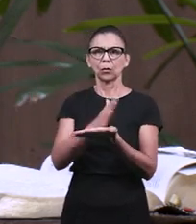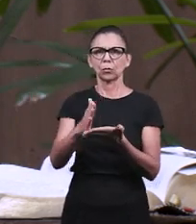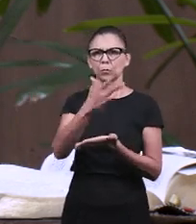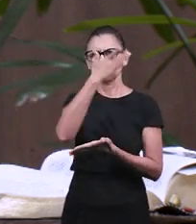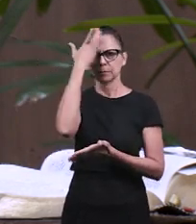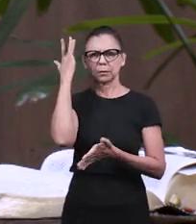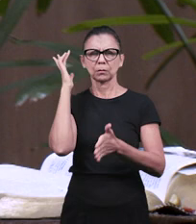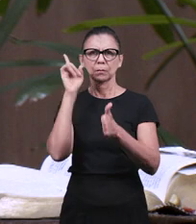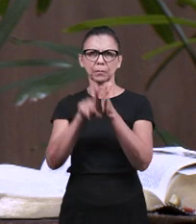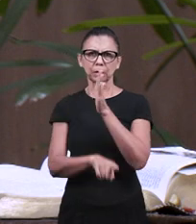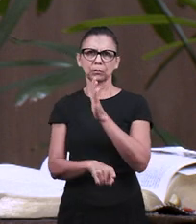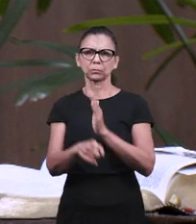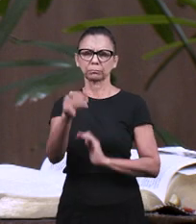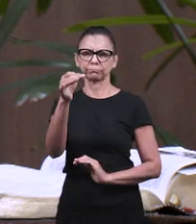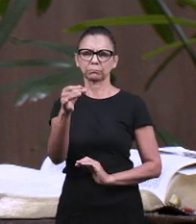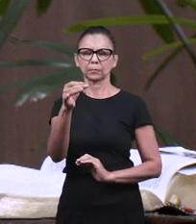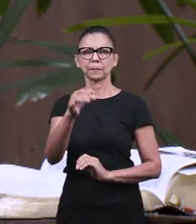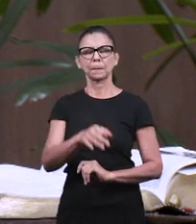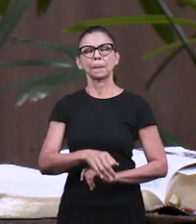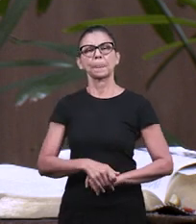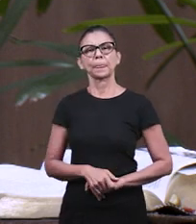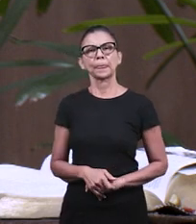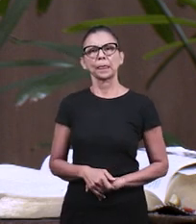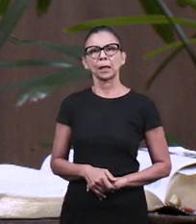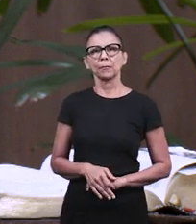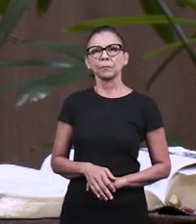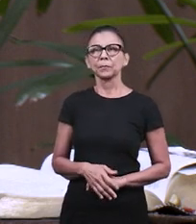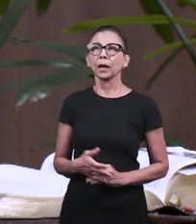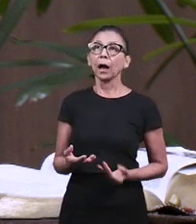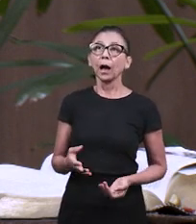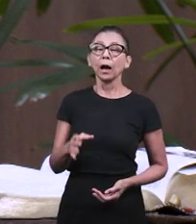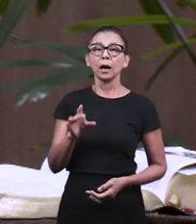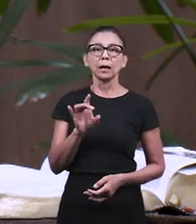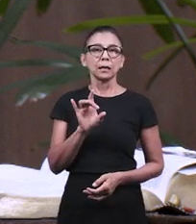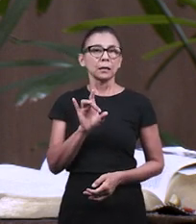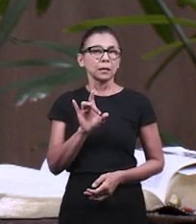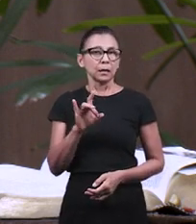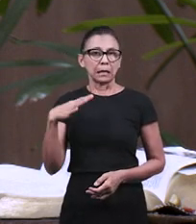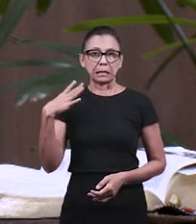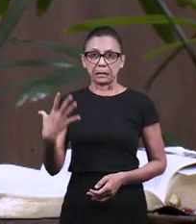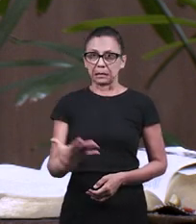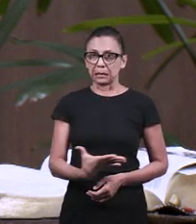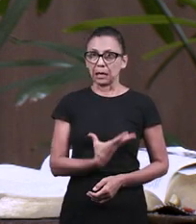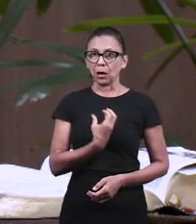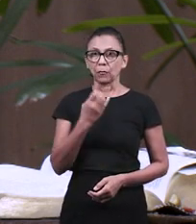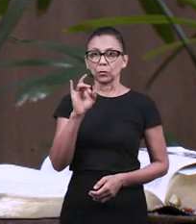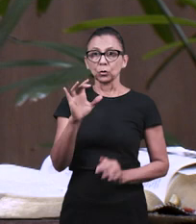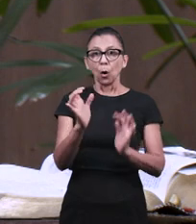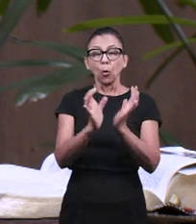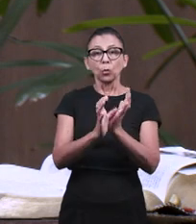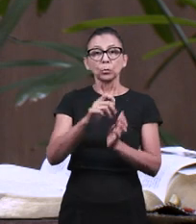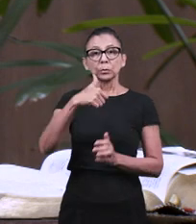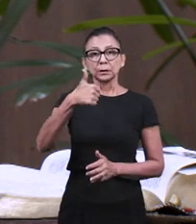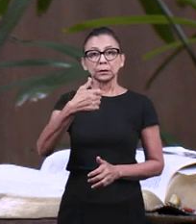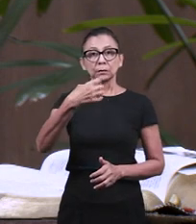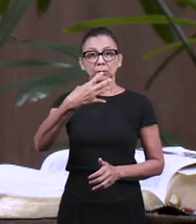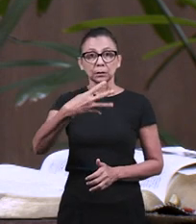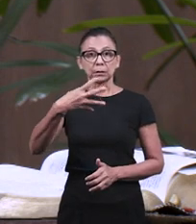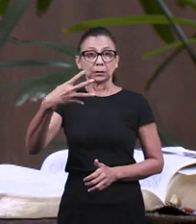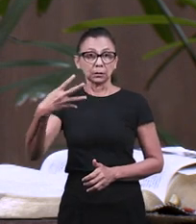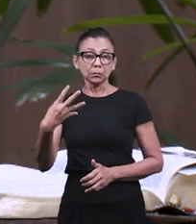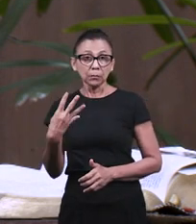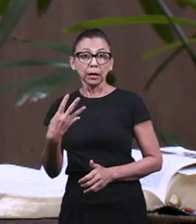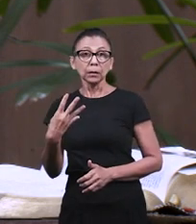perguntam assim, dizem, né, afirmam, que somente serão salvos os 144 citados no